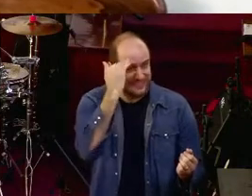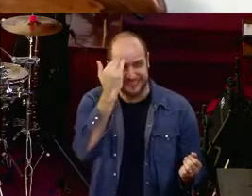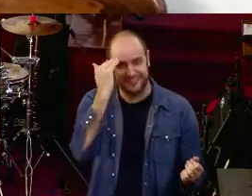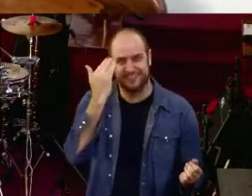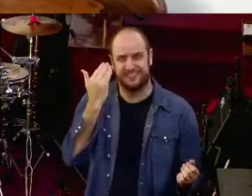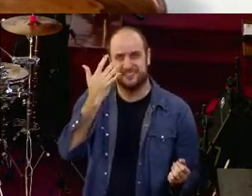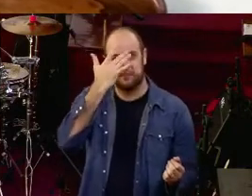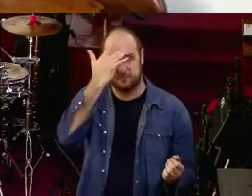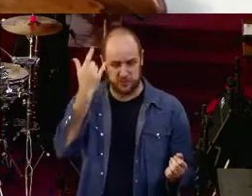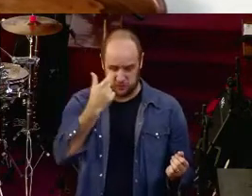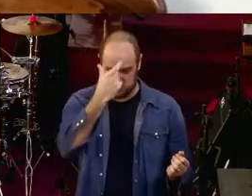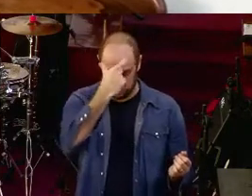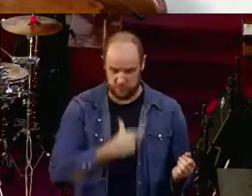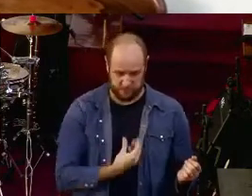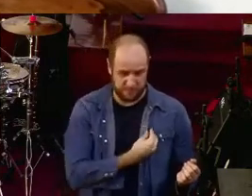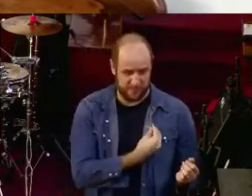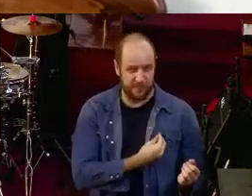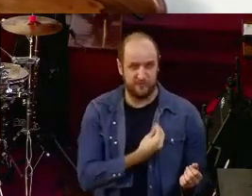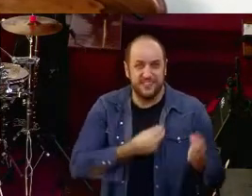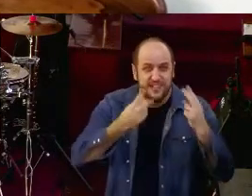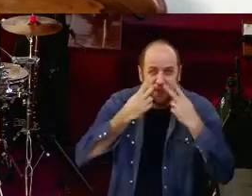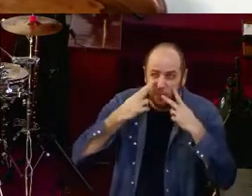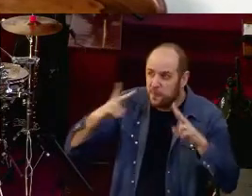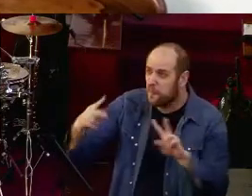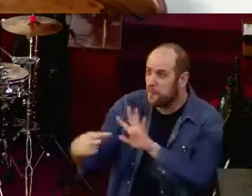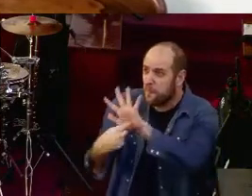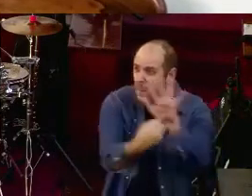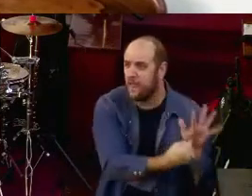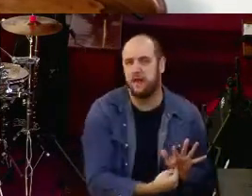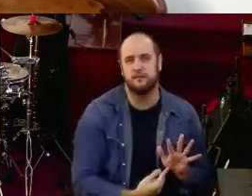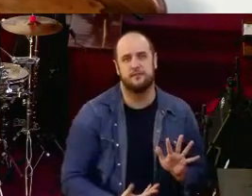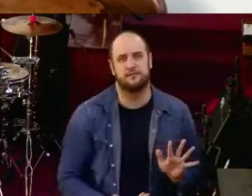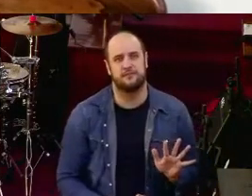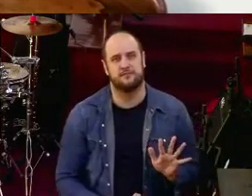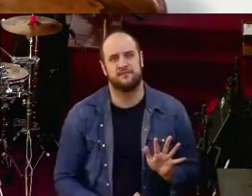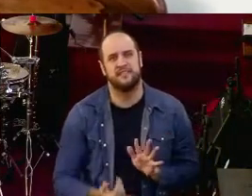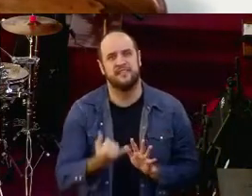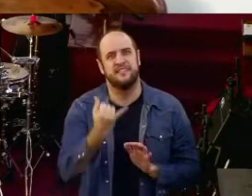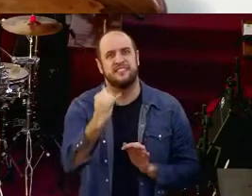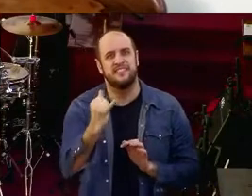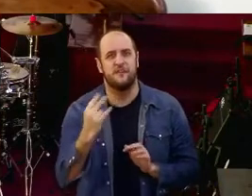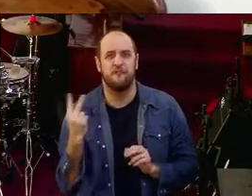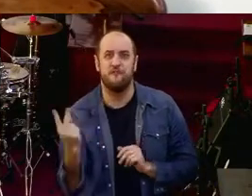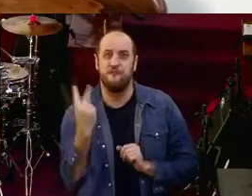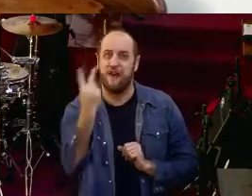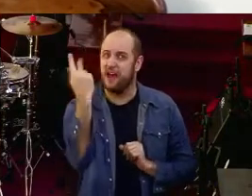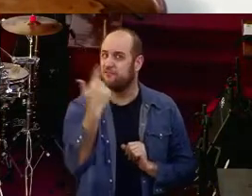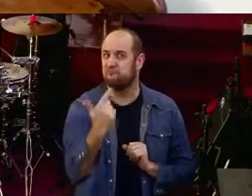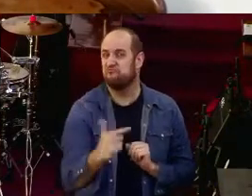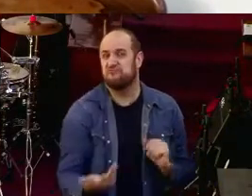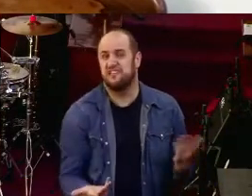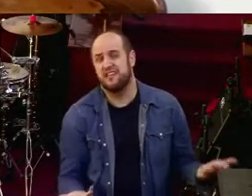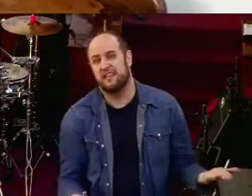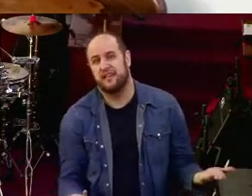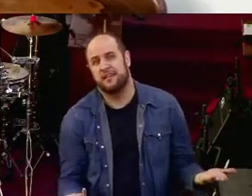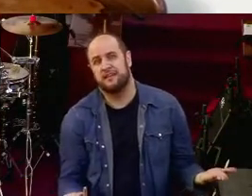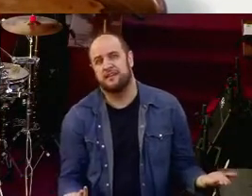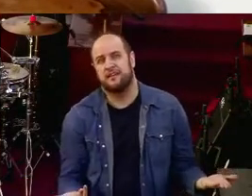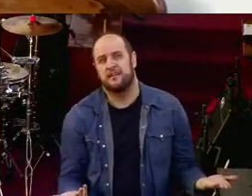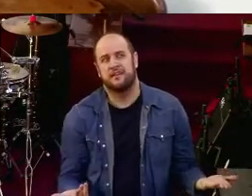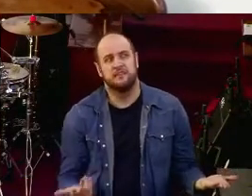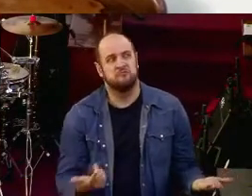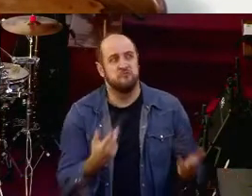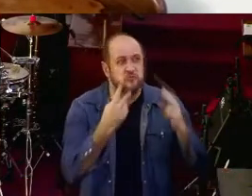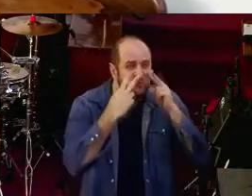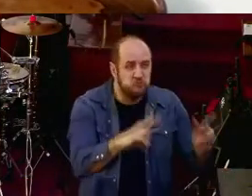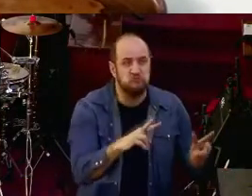por seus batismos em testemunho público. Se eles não valorizam o batismo, eles provavelmente também não farão o testemunho,